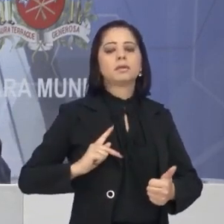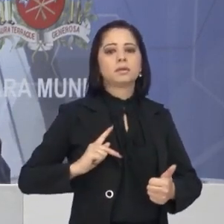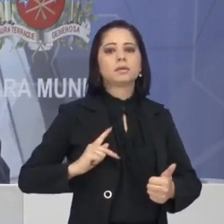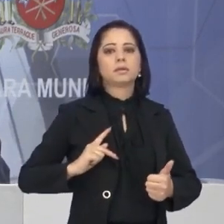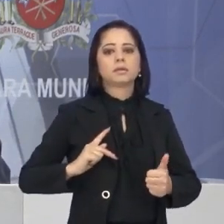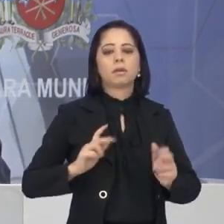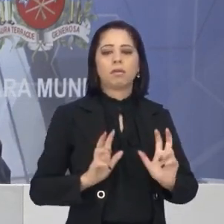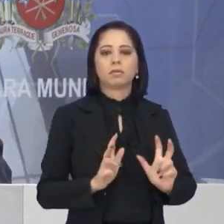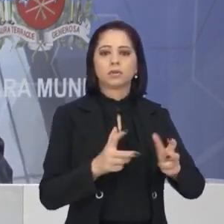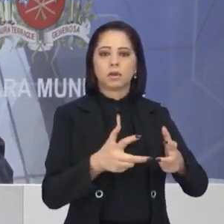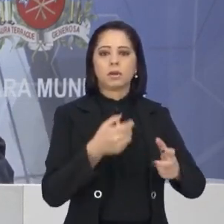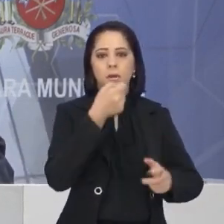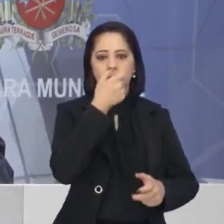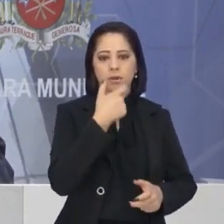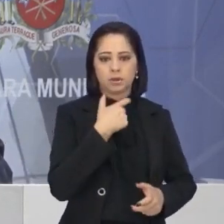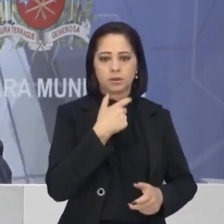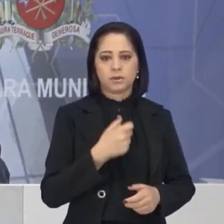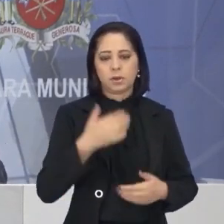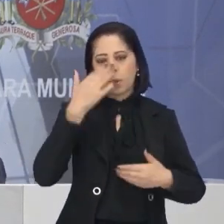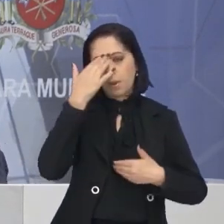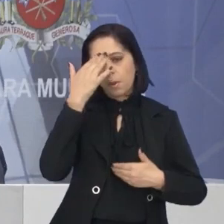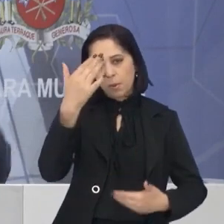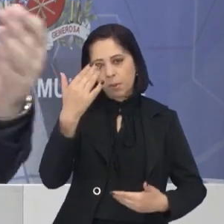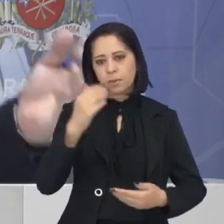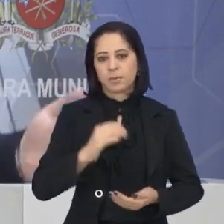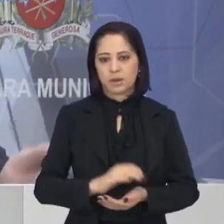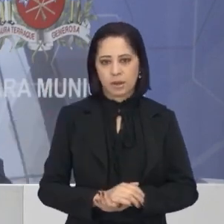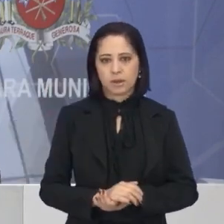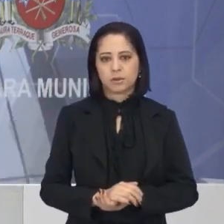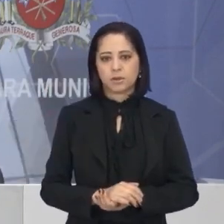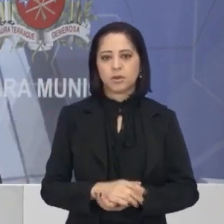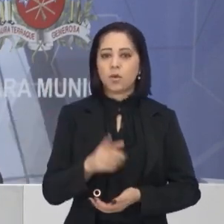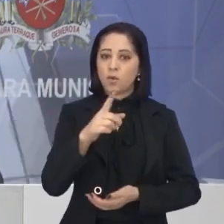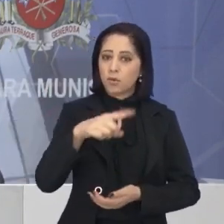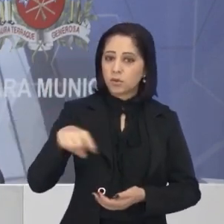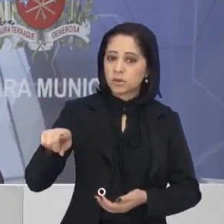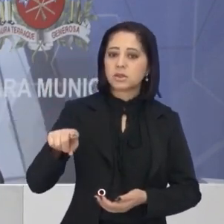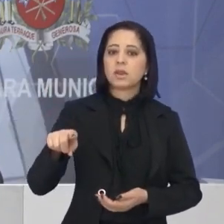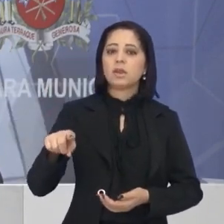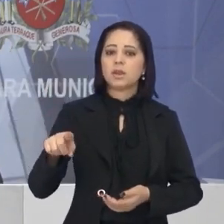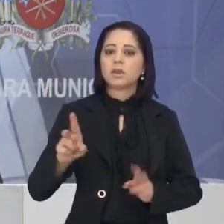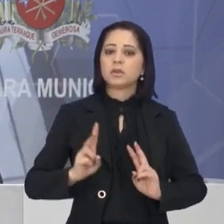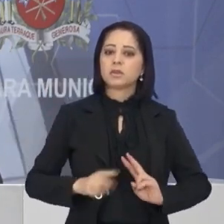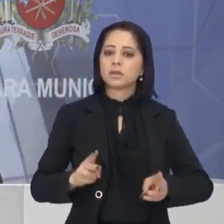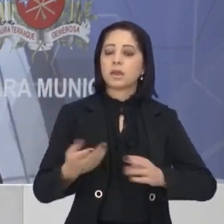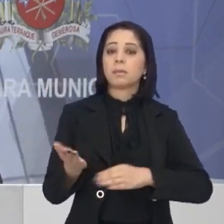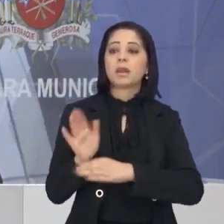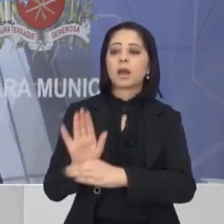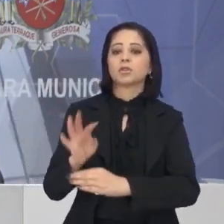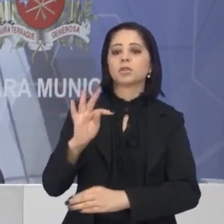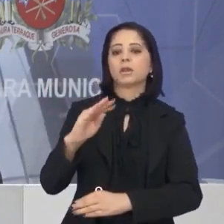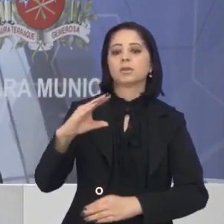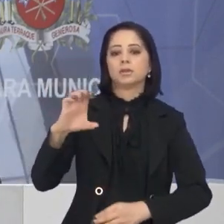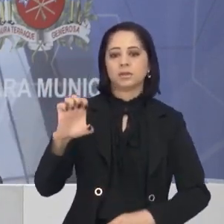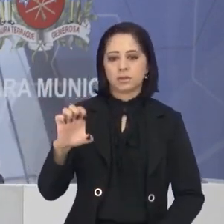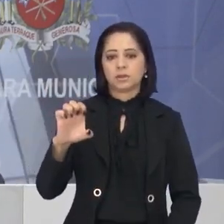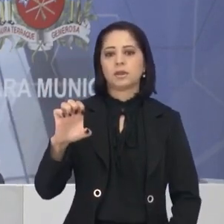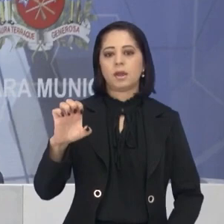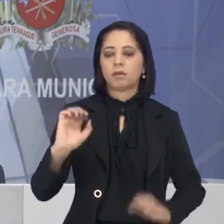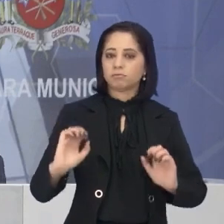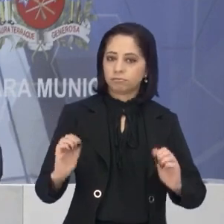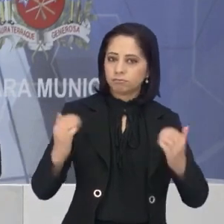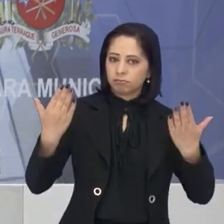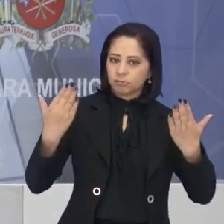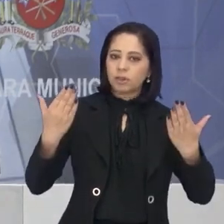o nosso agradecimento pela disposição e todos os servidores desta Câmara em colaborar com o Tribunal de Contas do Estado de São Paulo para a realização